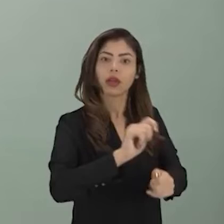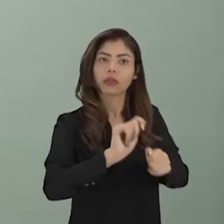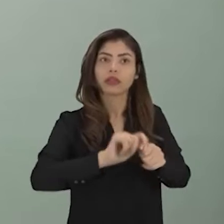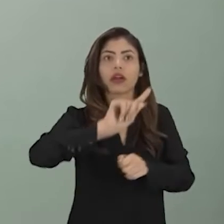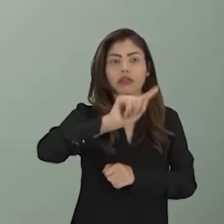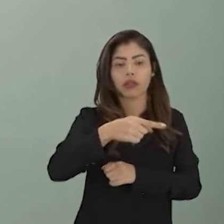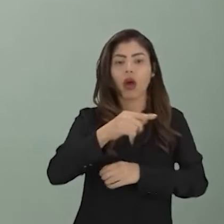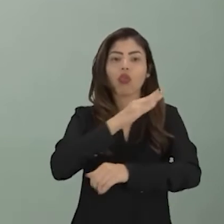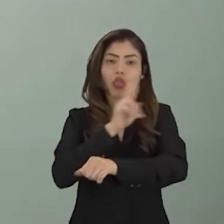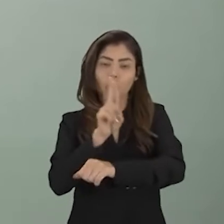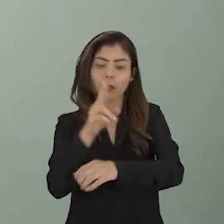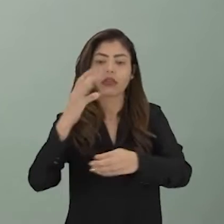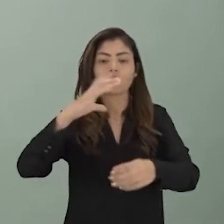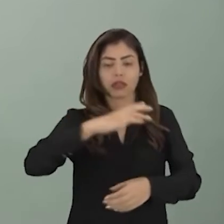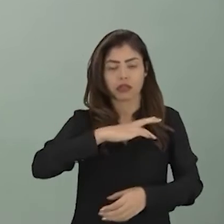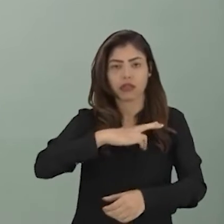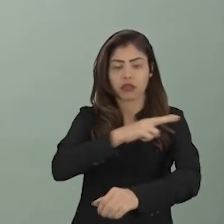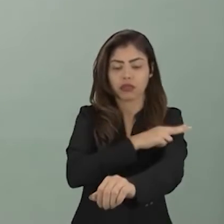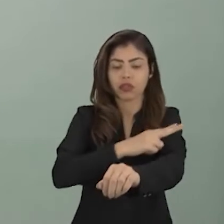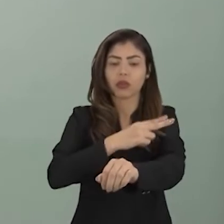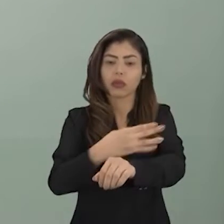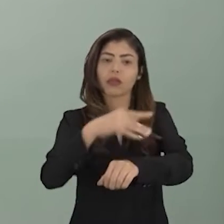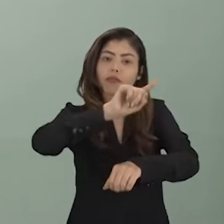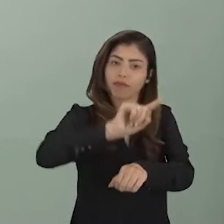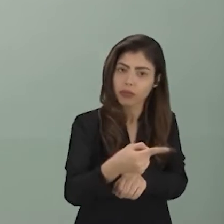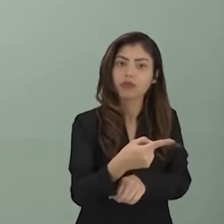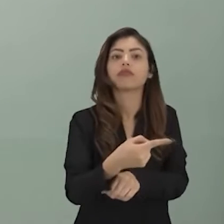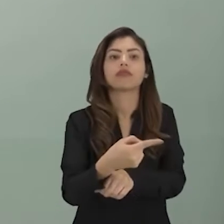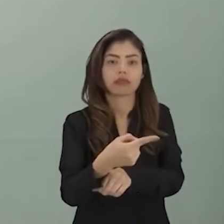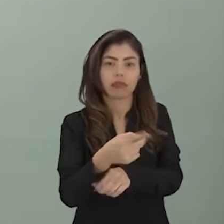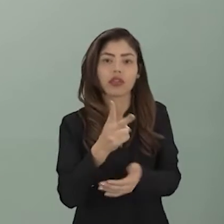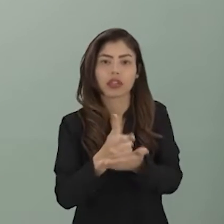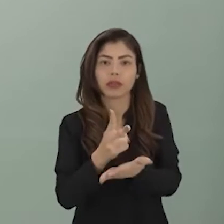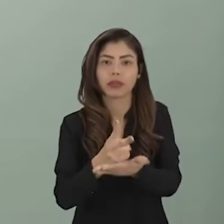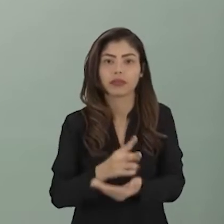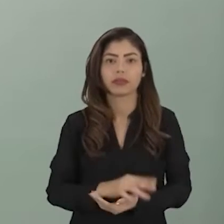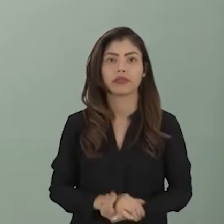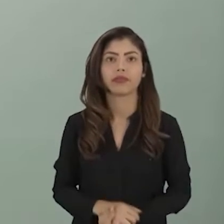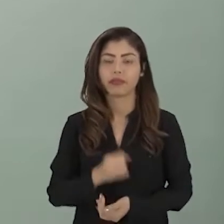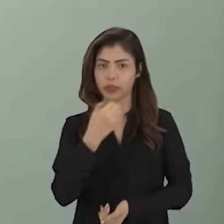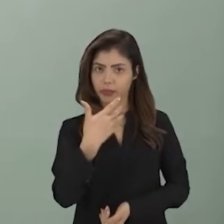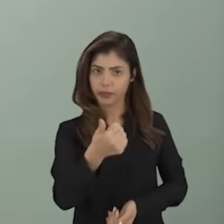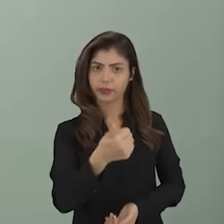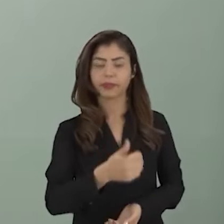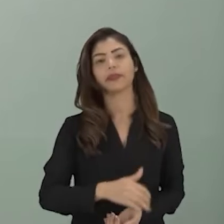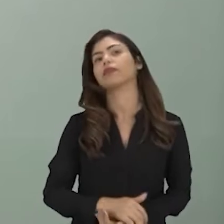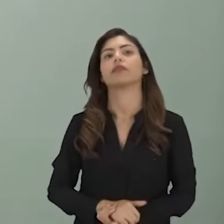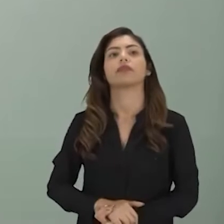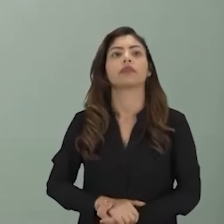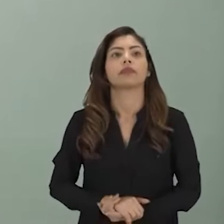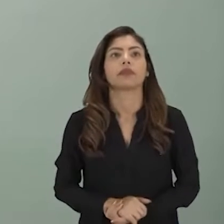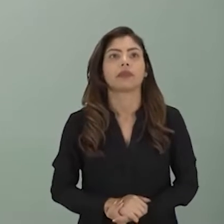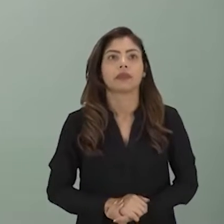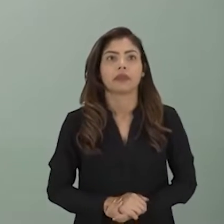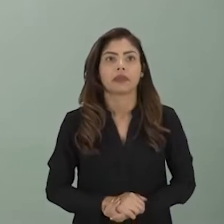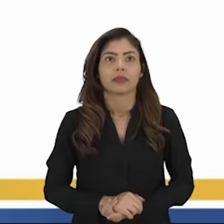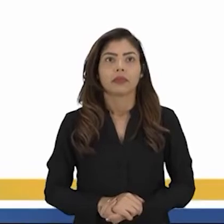nome da cidade, para colocar a data, você vai colocar entre eles uma vírgula. Beleza? Seguindo.